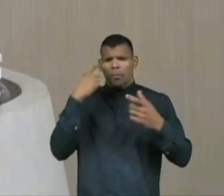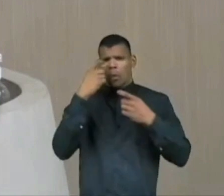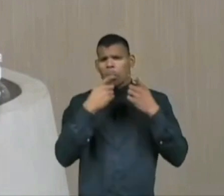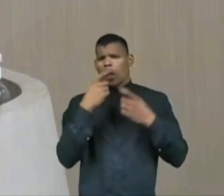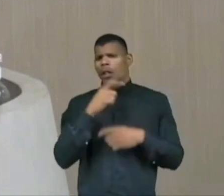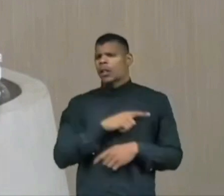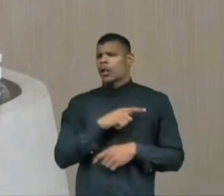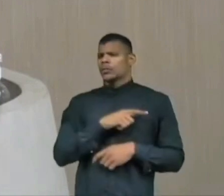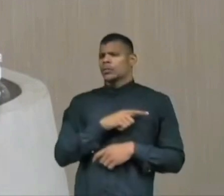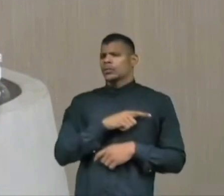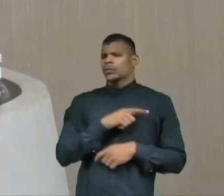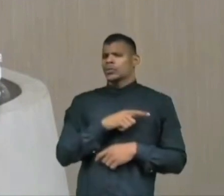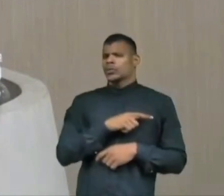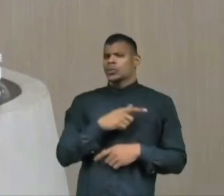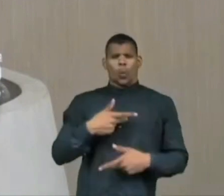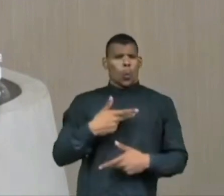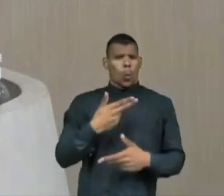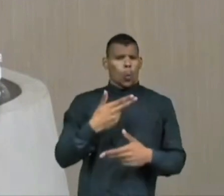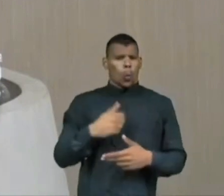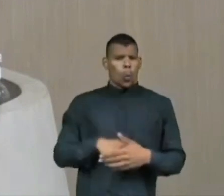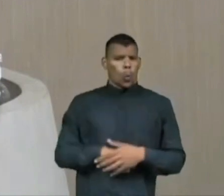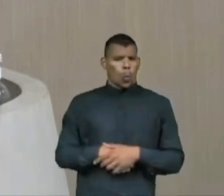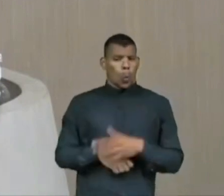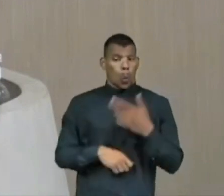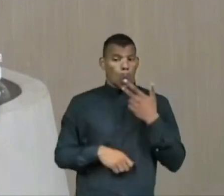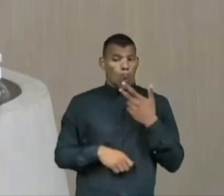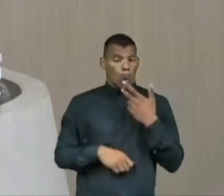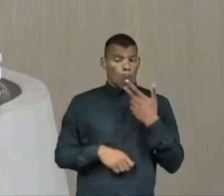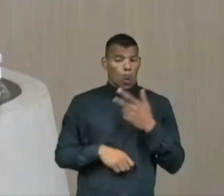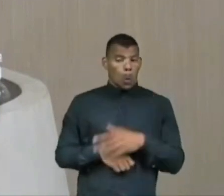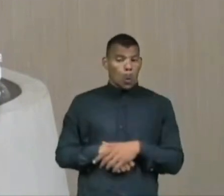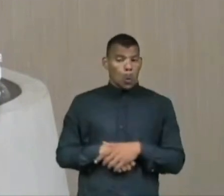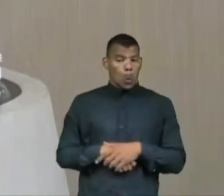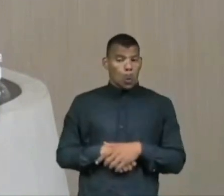esse mutirão de cirurgias, que o senhor tanto diz que foi